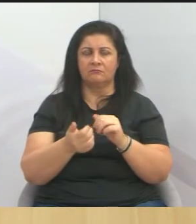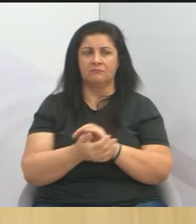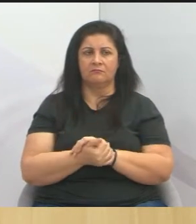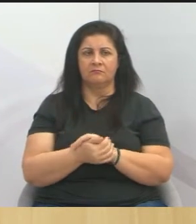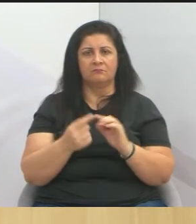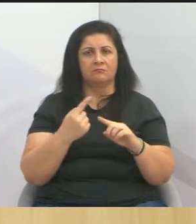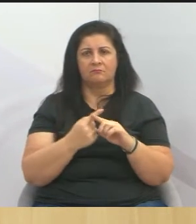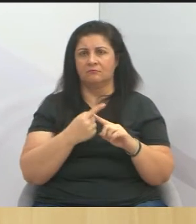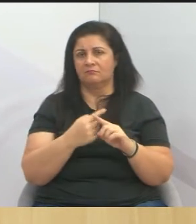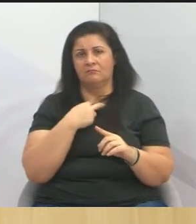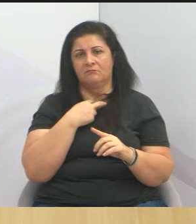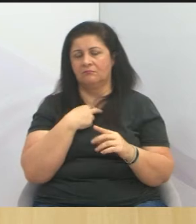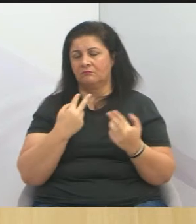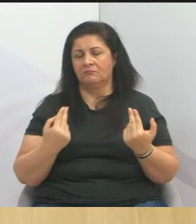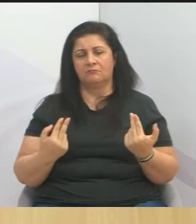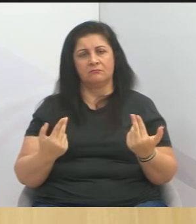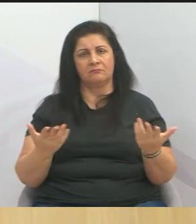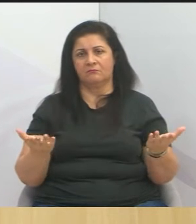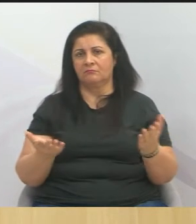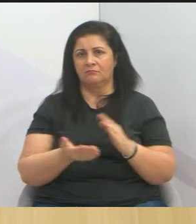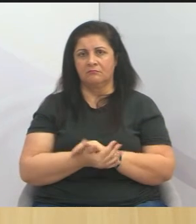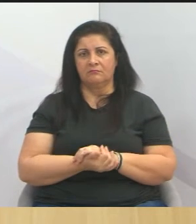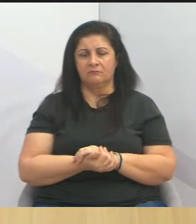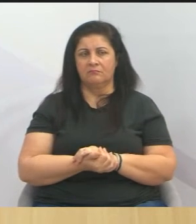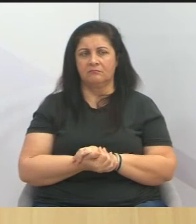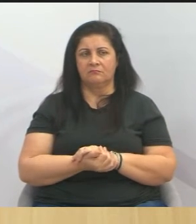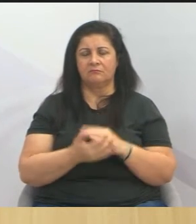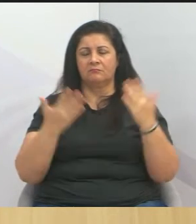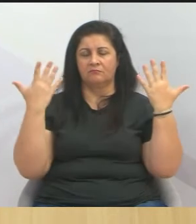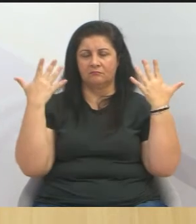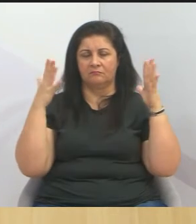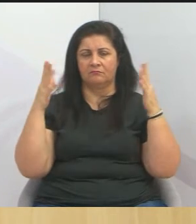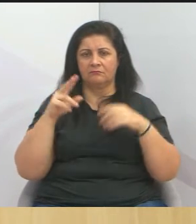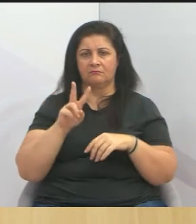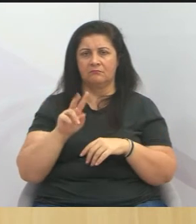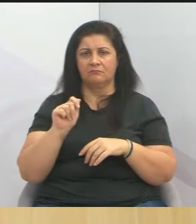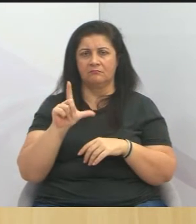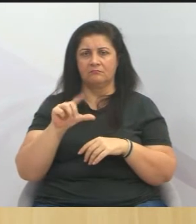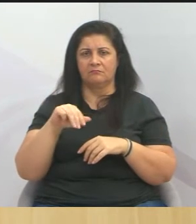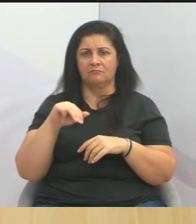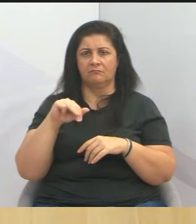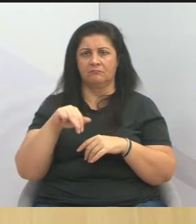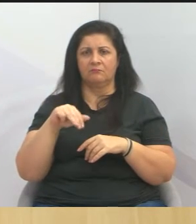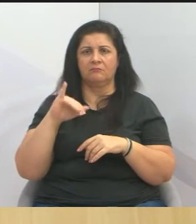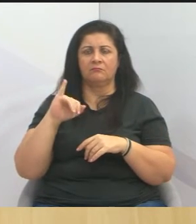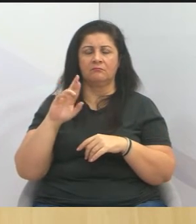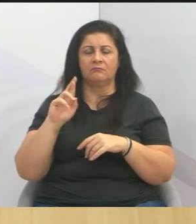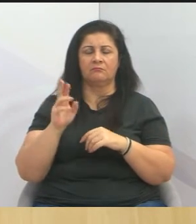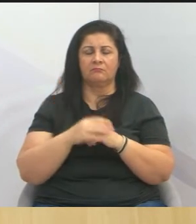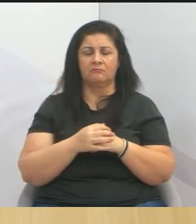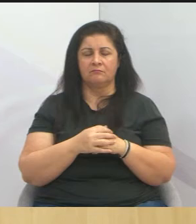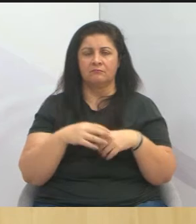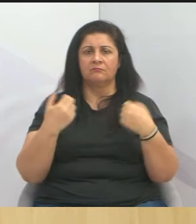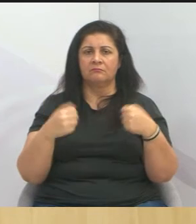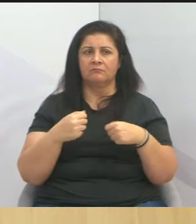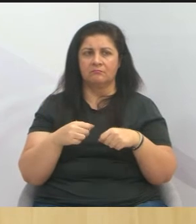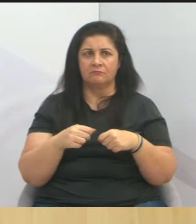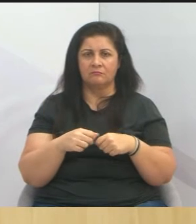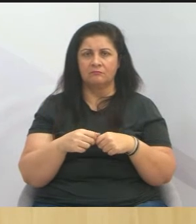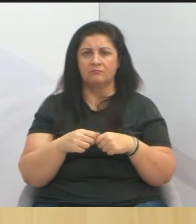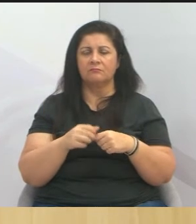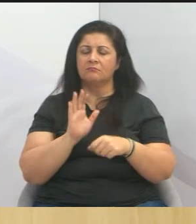não pode continuar como está Parabéns Vereador Valmir que a população seja realmente de